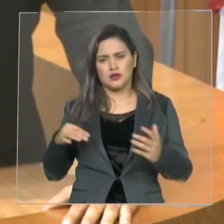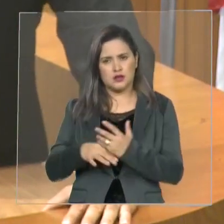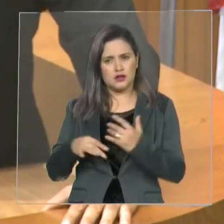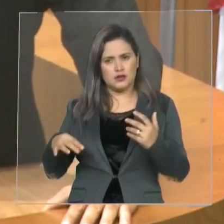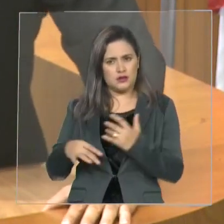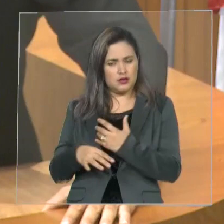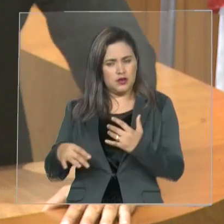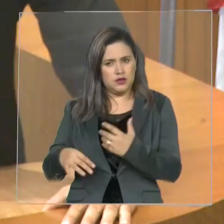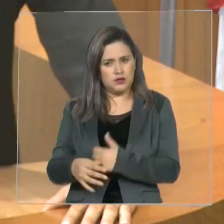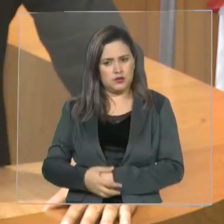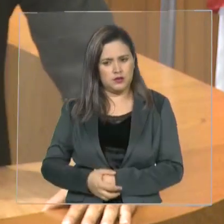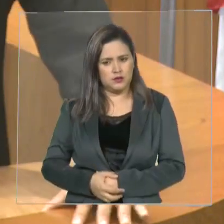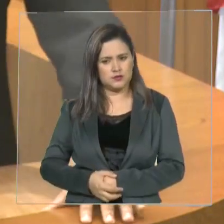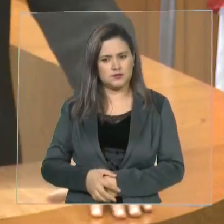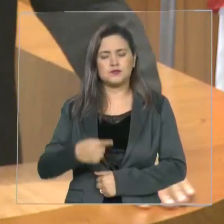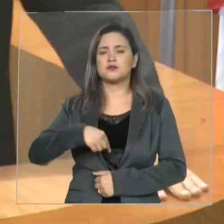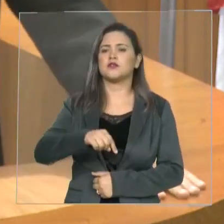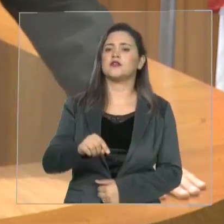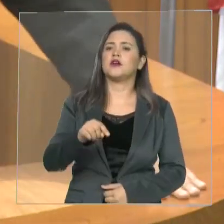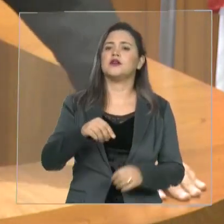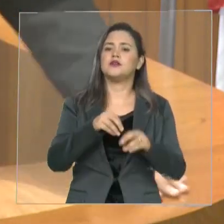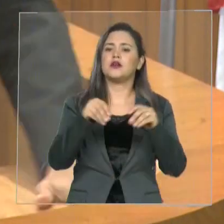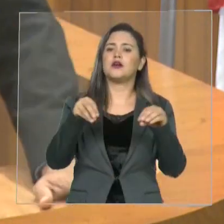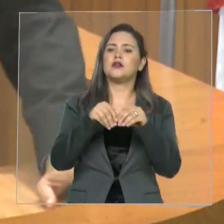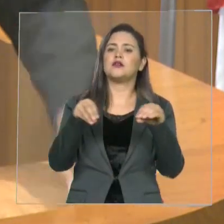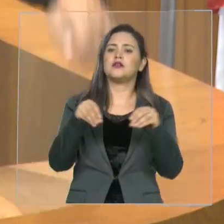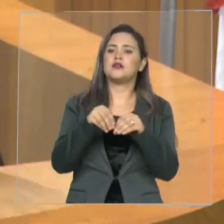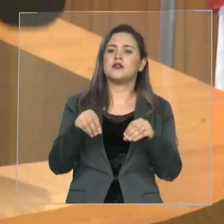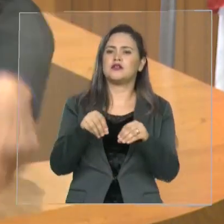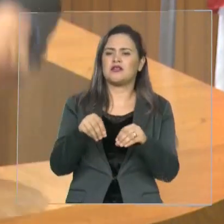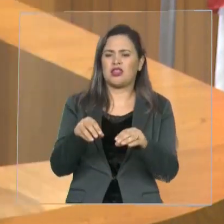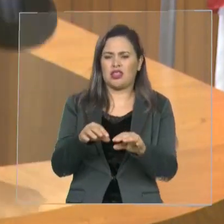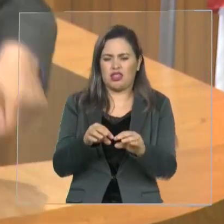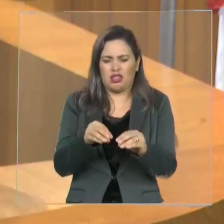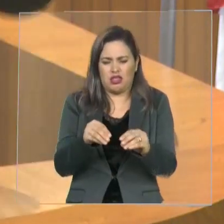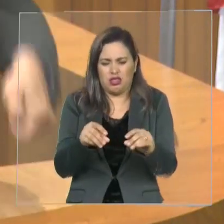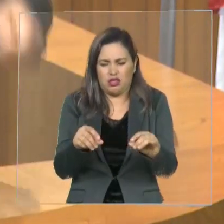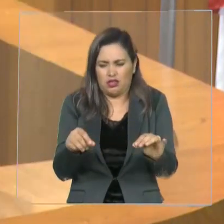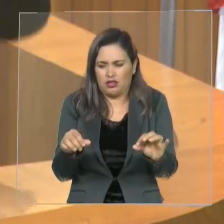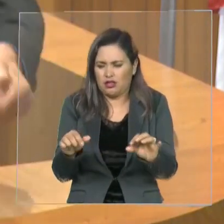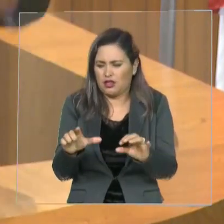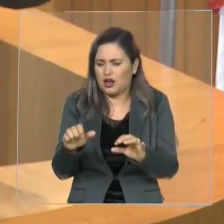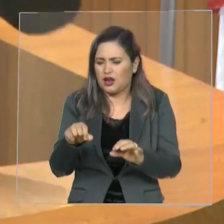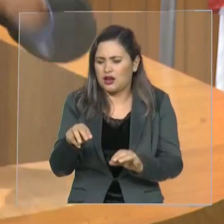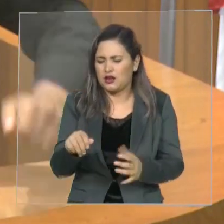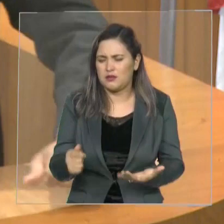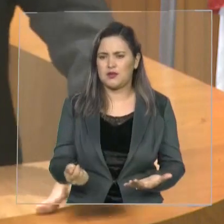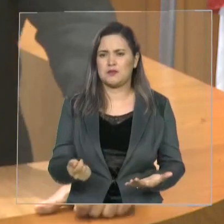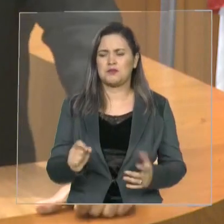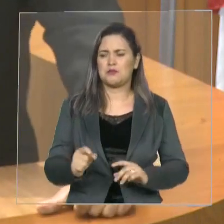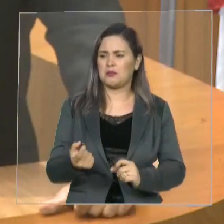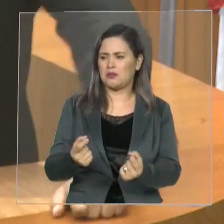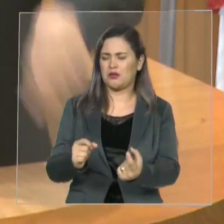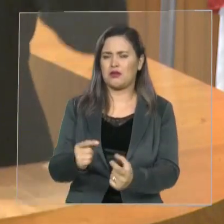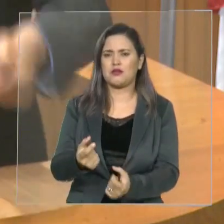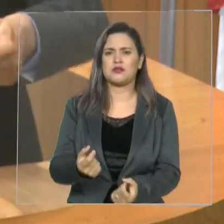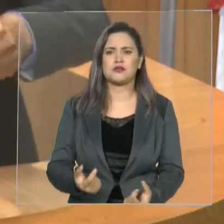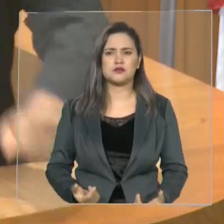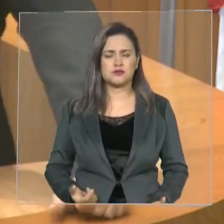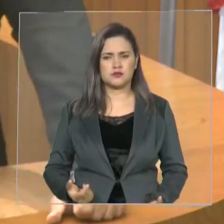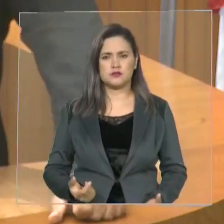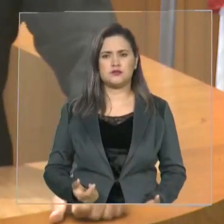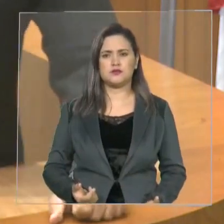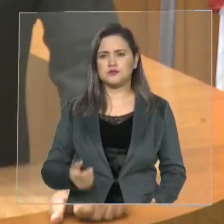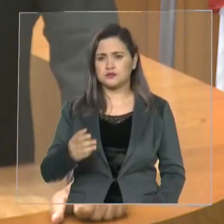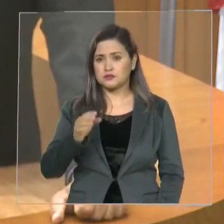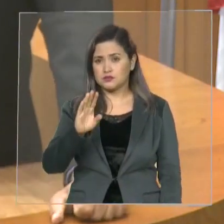Você vai no bairro do Aré, é buraco e lama. Você vai na Trizidela, é água, buraco e lama e falta de posto de saúde. Você vai na Vila